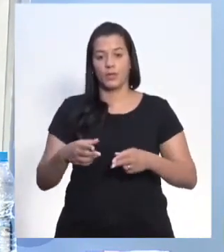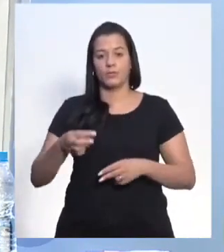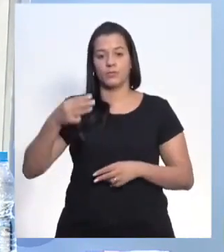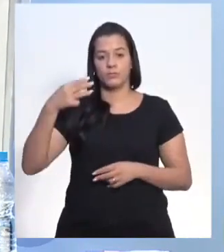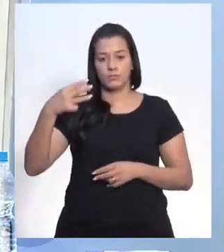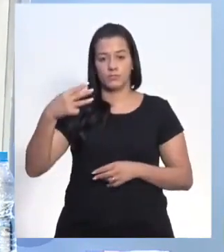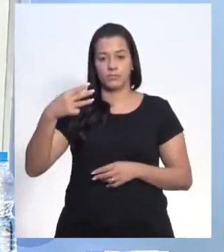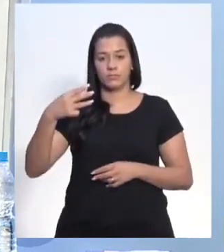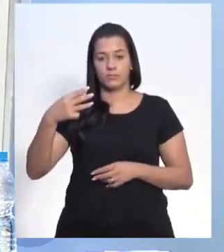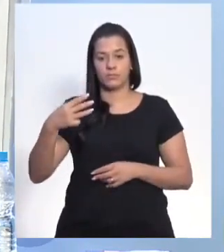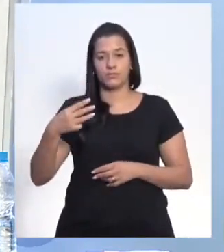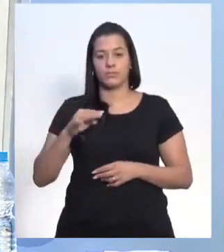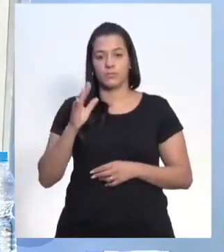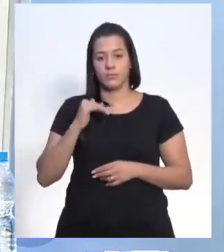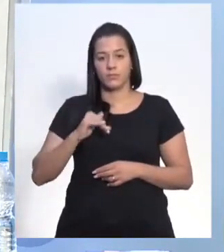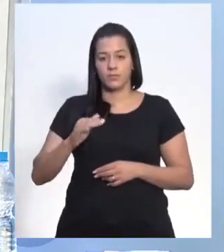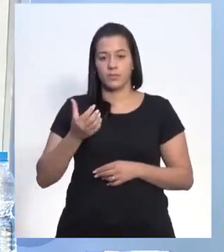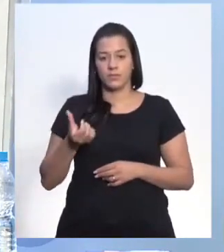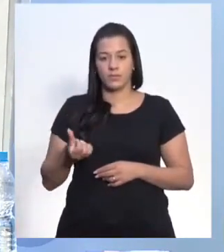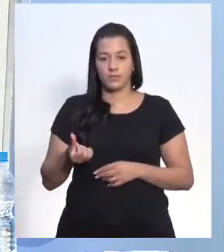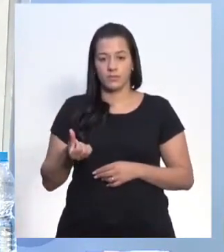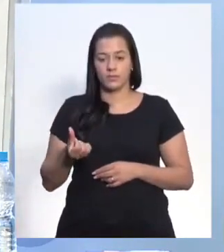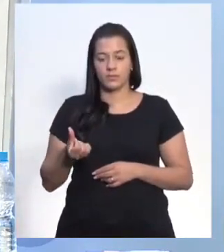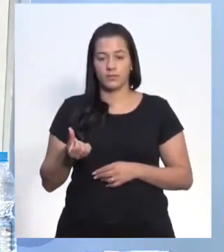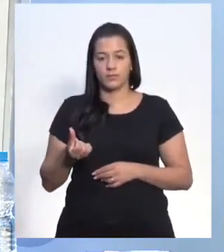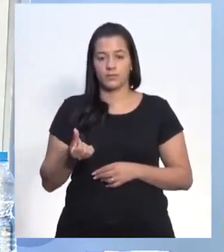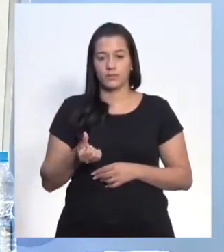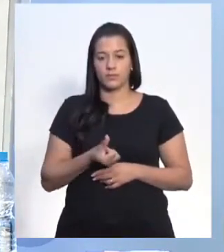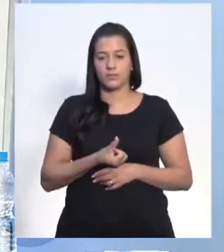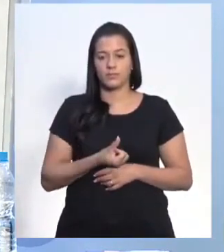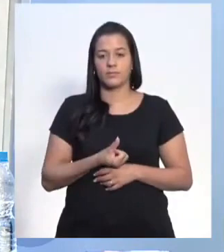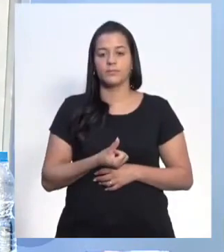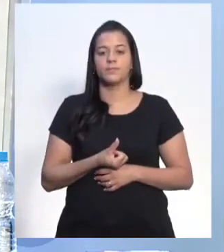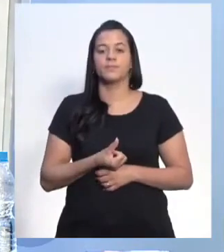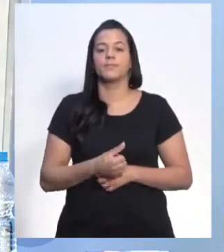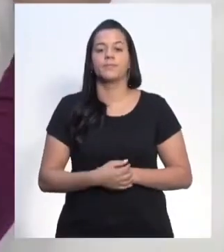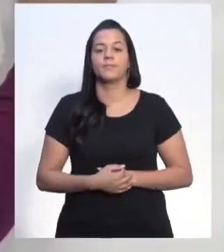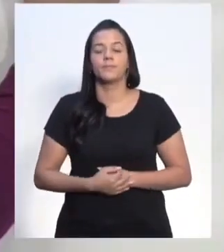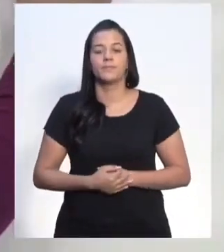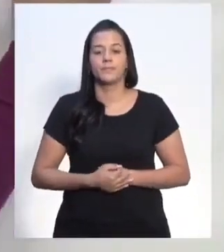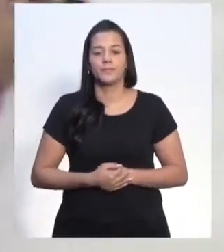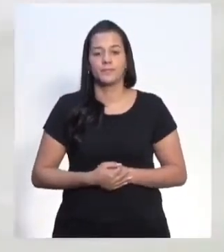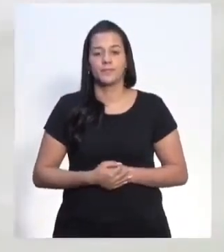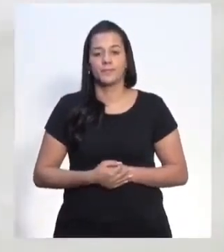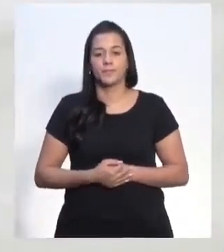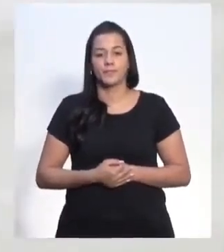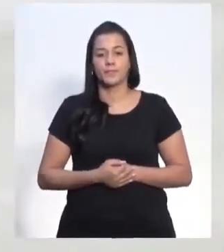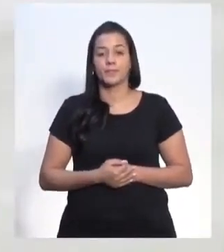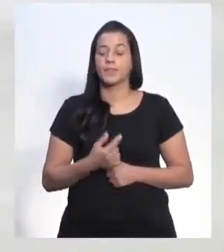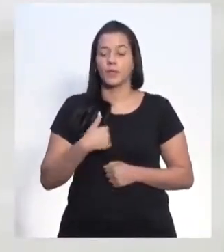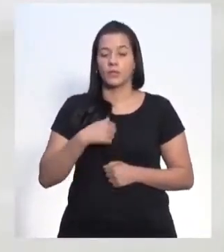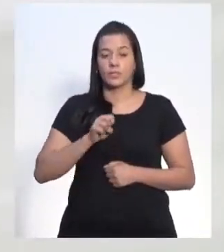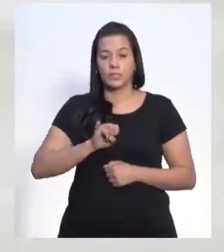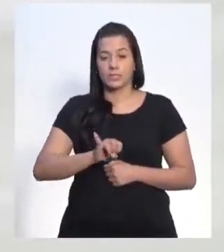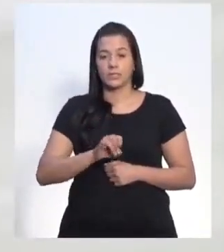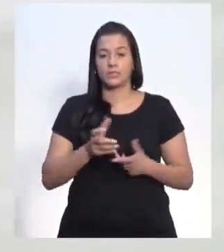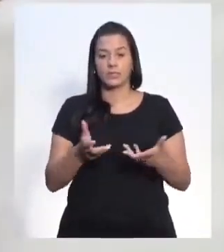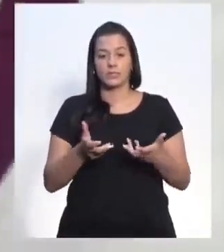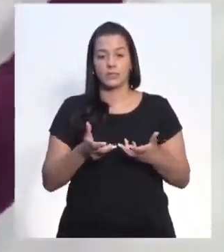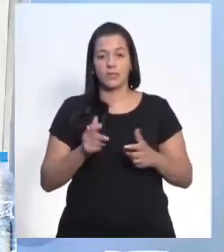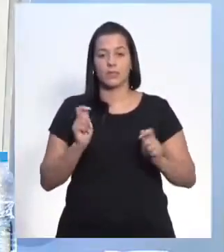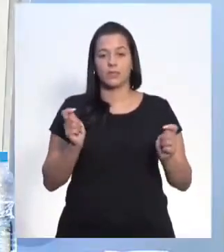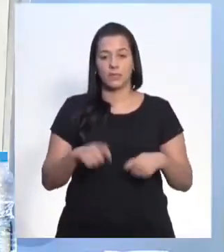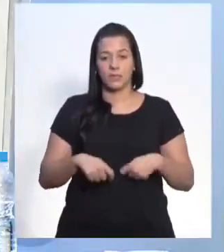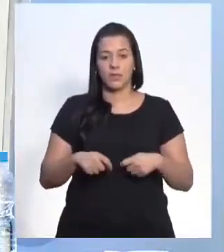3 opções, do quanto pode ocorrer no espaço amostral, que é o total. 3 de 6. Se eu quiser, eu posso simplificar essa